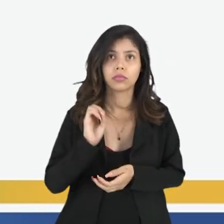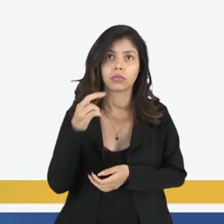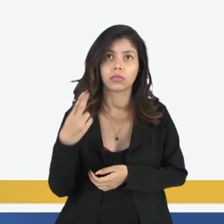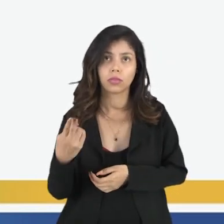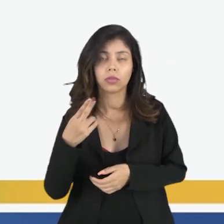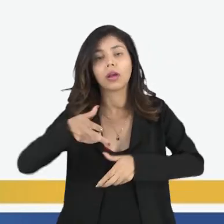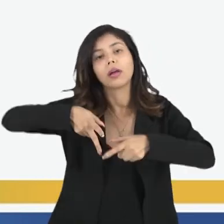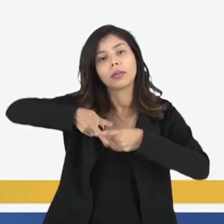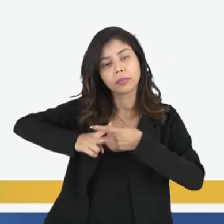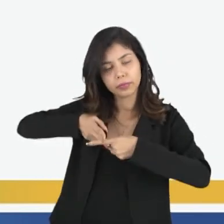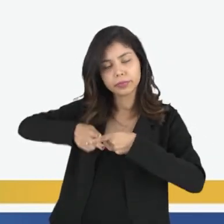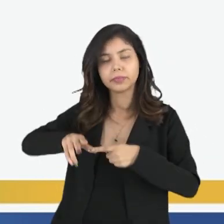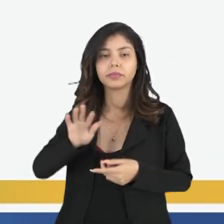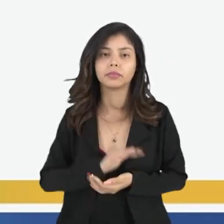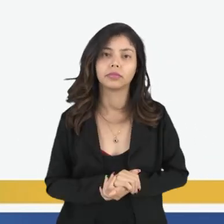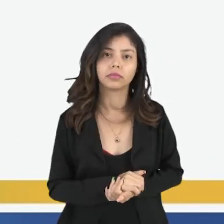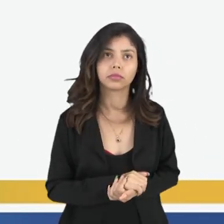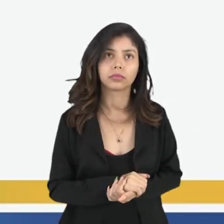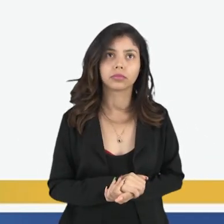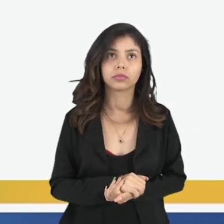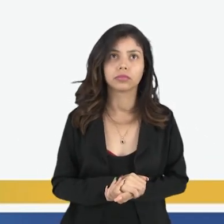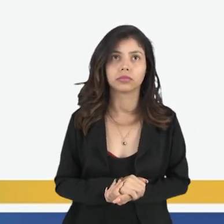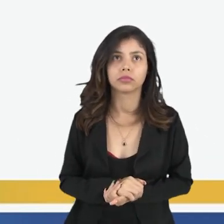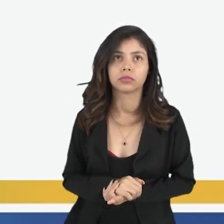à funcionalidade da máquina.